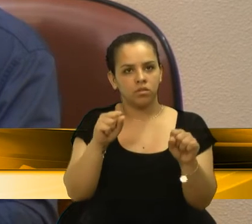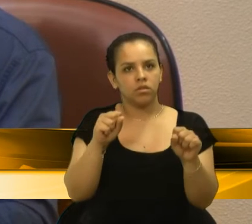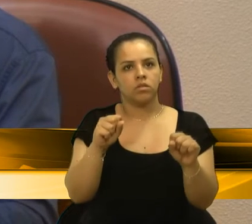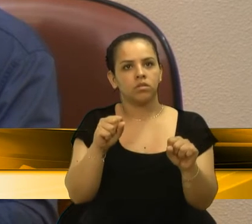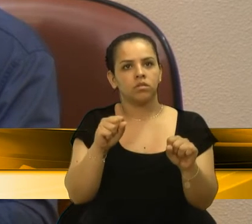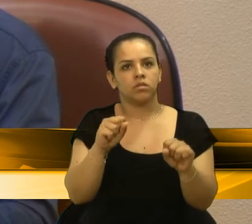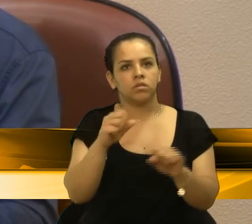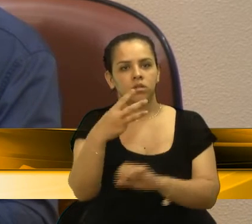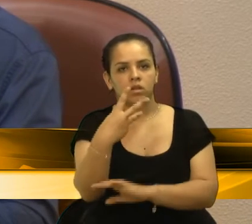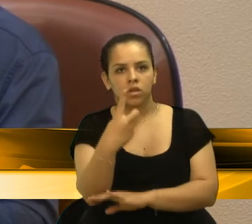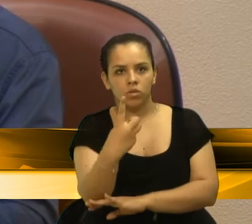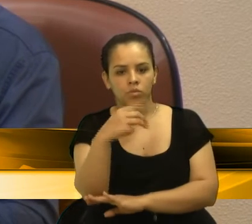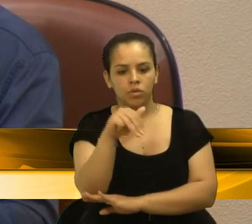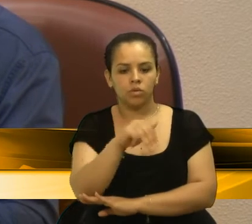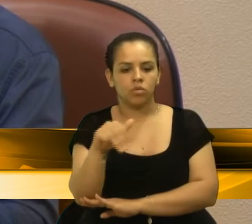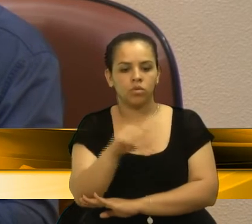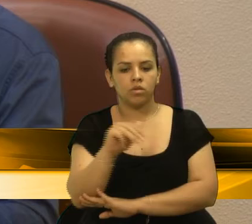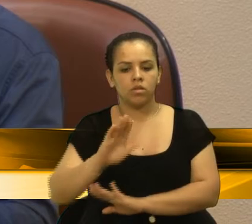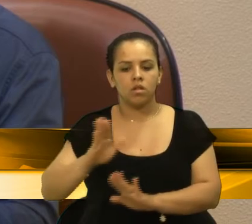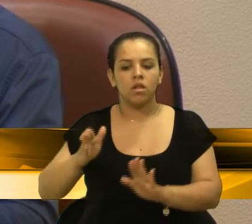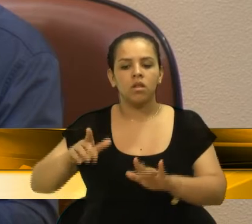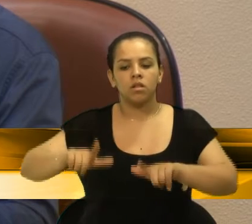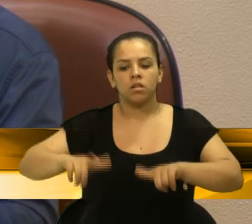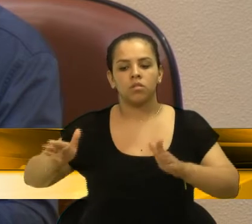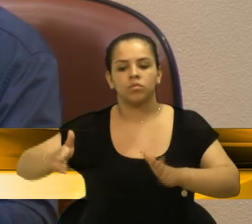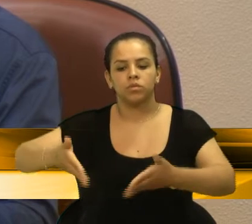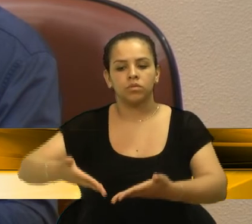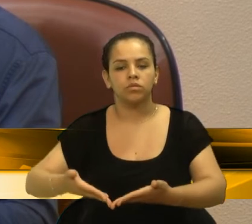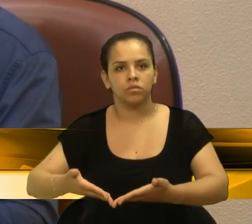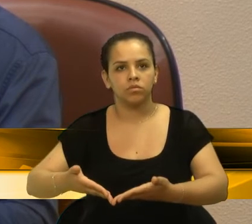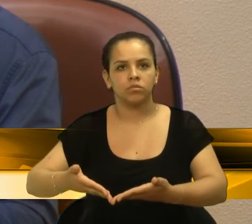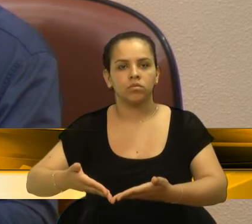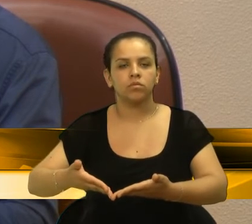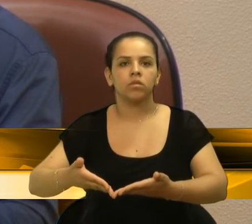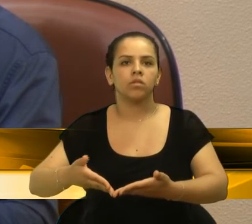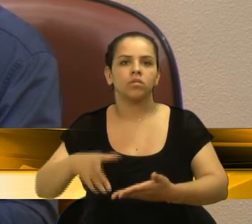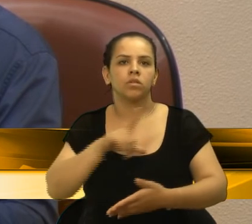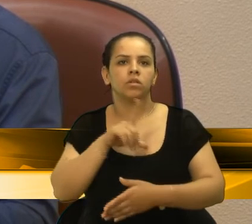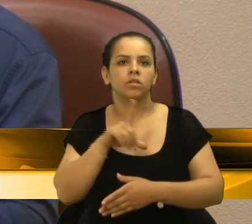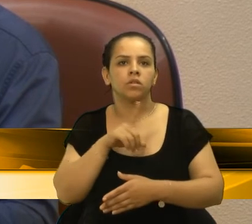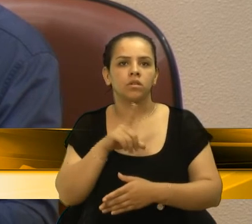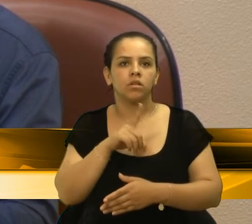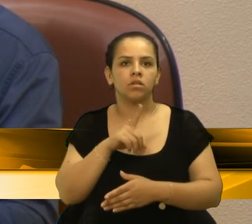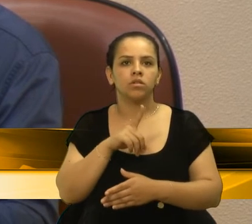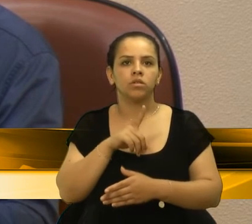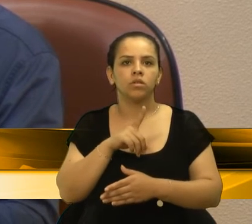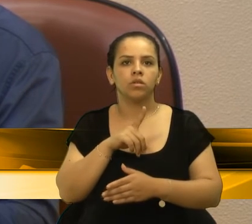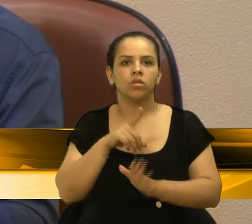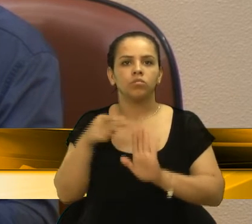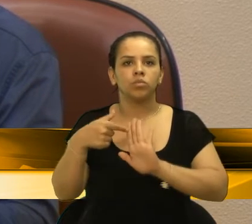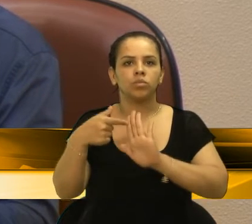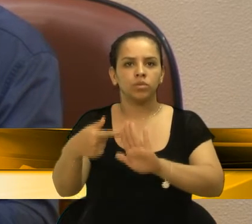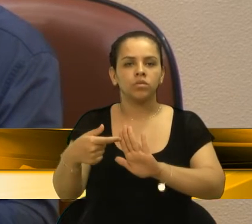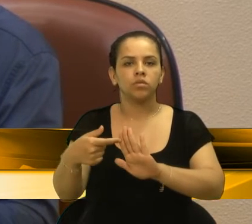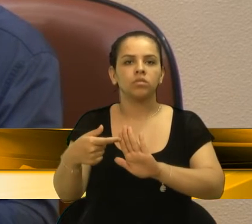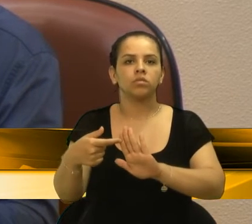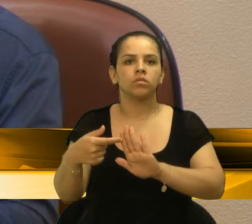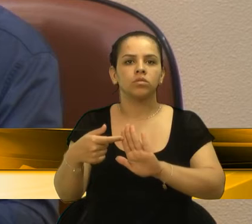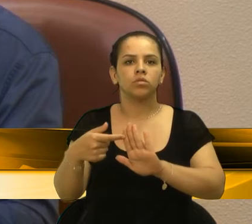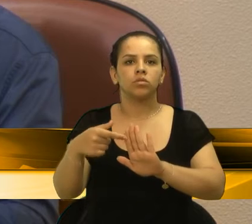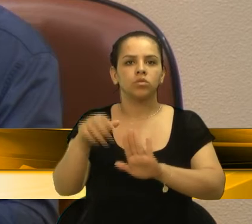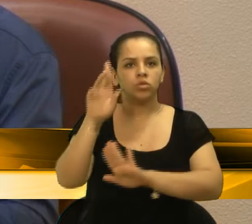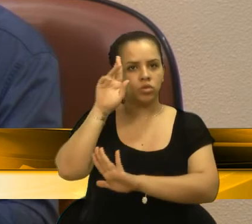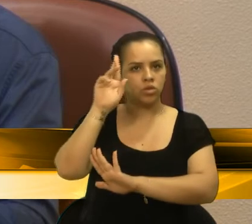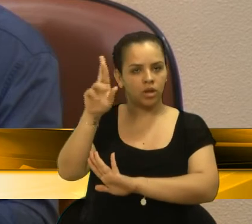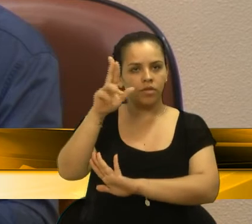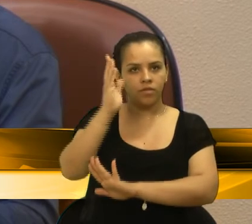10h31, na sala de comissões, vereador Ginipetef reuniu-se a comissão processante formada para apurar denúncias apresentadas contra o chefe do Poder Executivo Municipal de